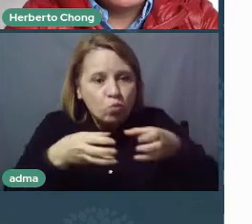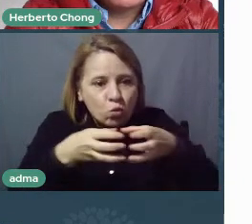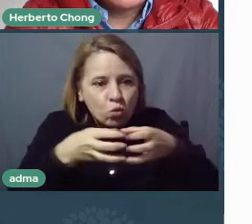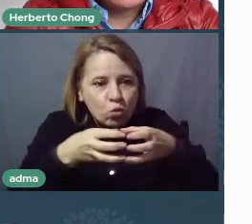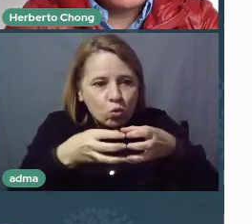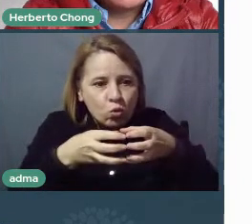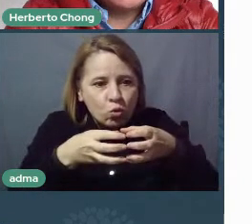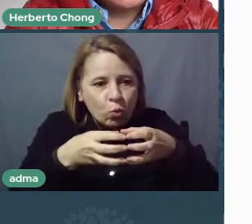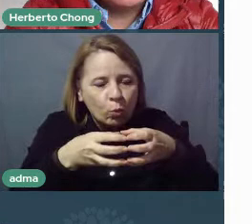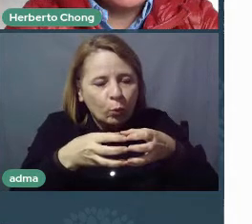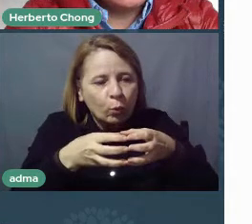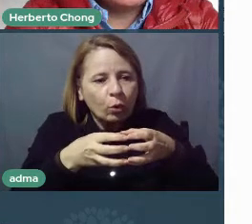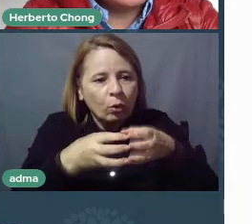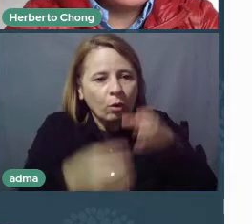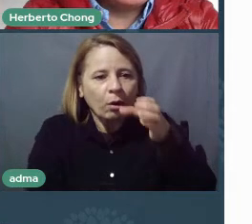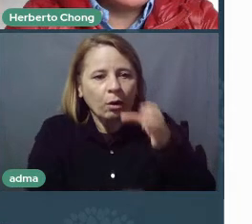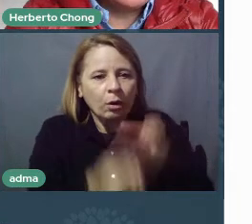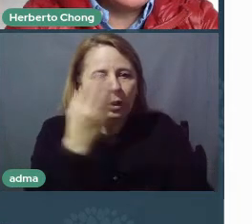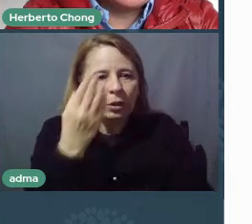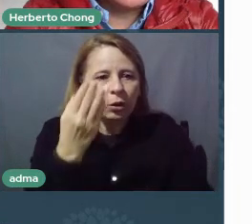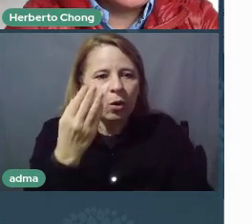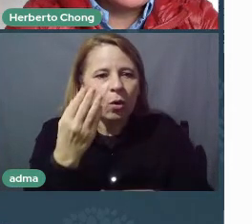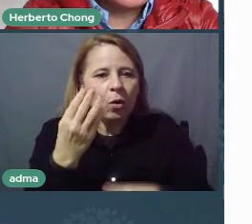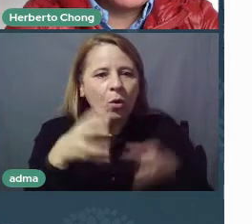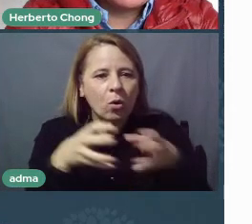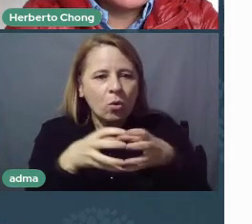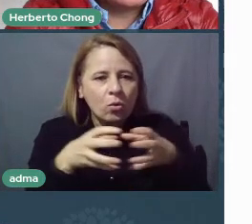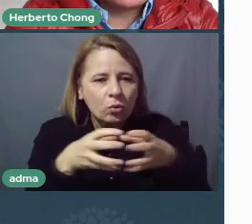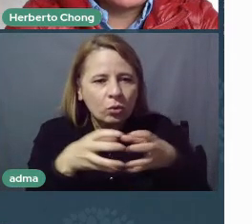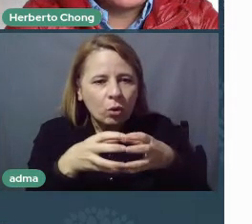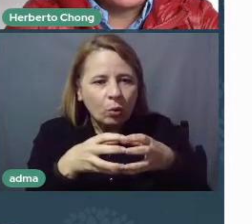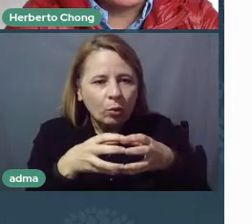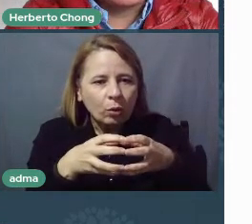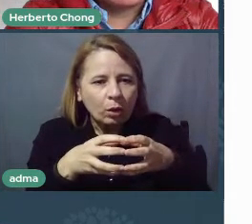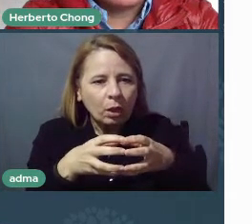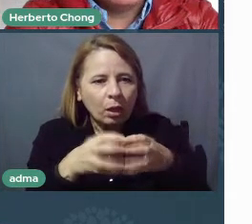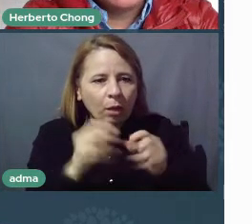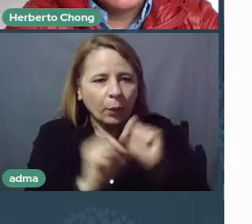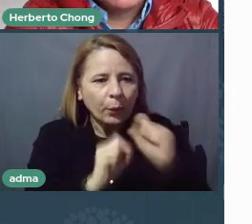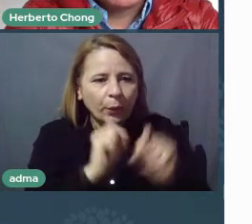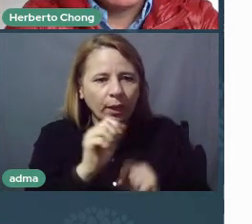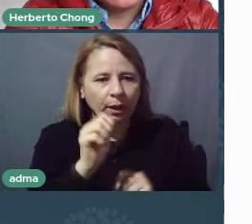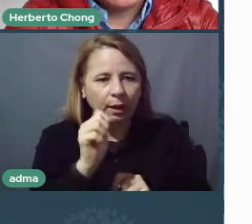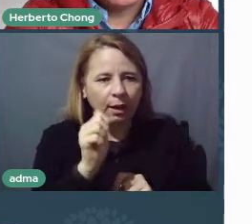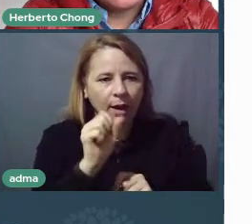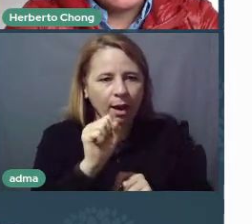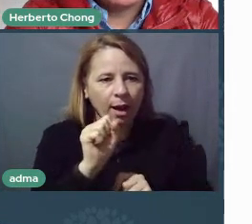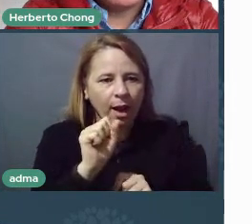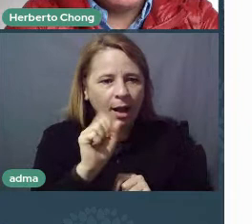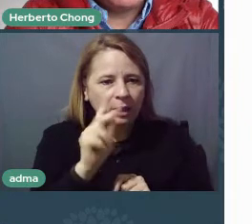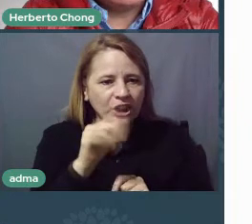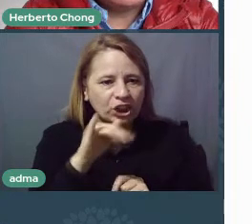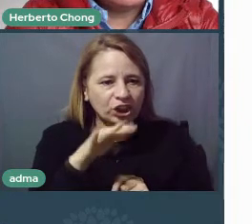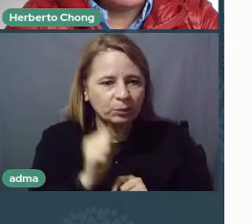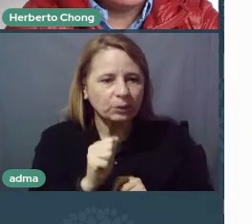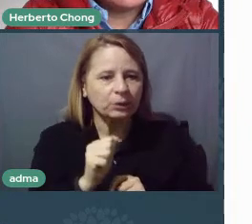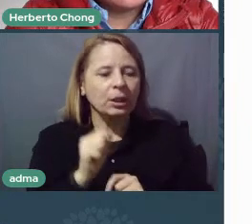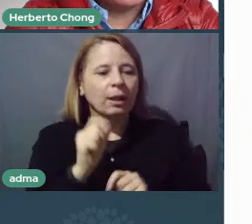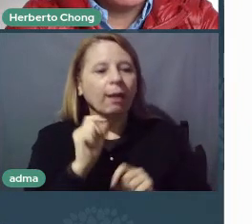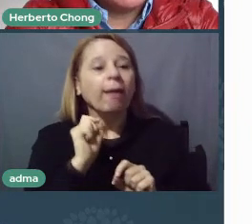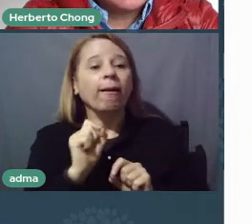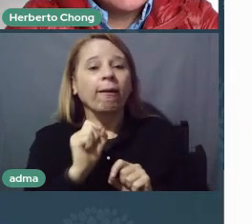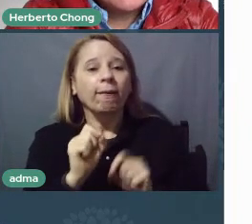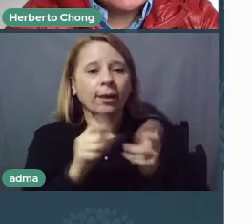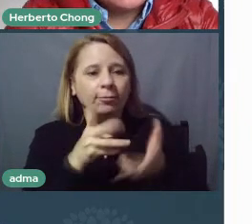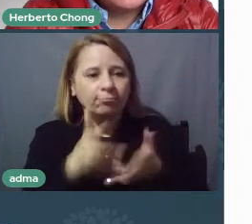e criou o programa GINA, ou Iniciativa GINA, que a gente chama, que é a Estratégia Global para o Manejo da Asma e Prevenção